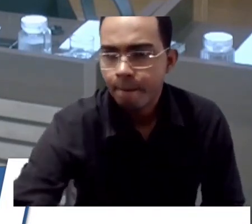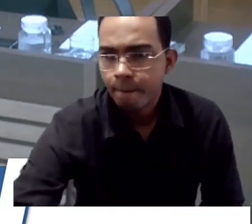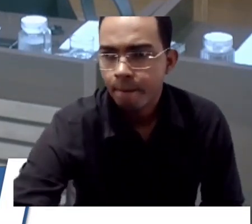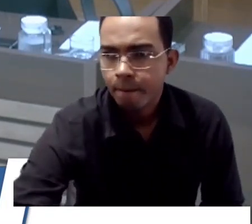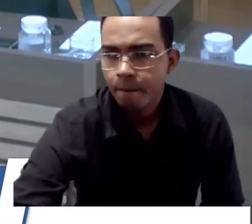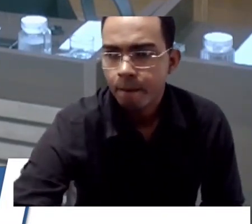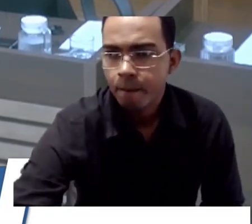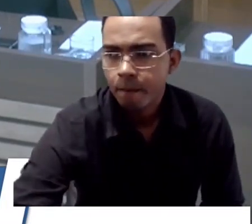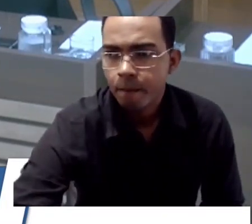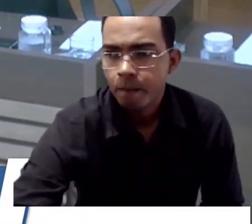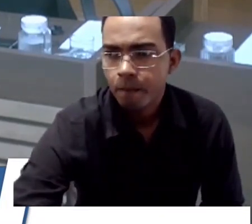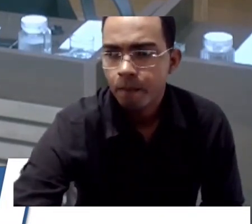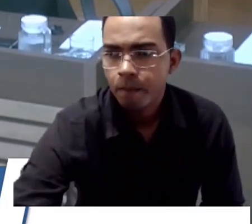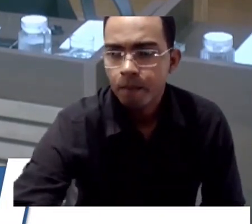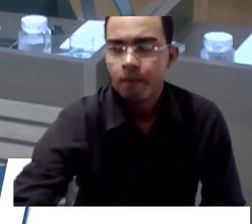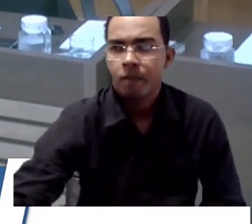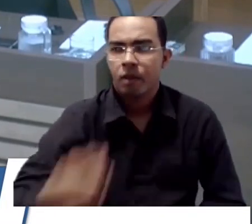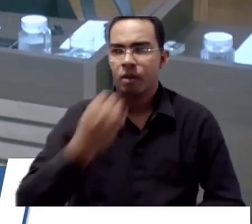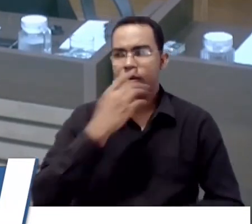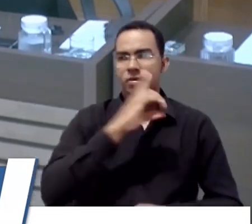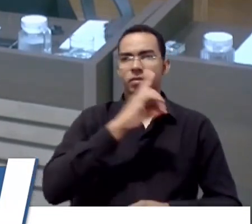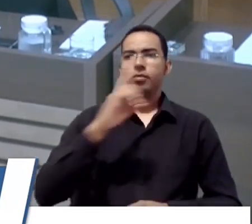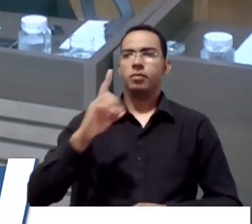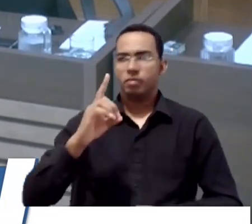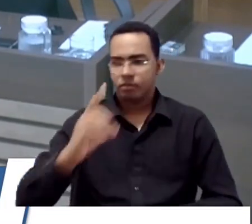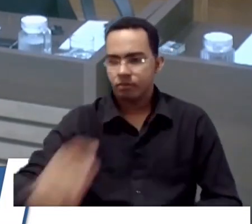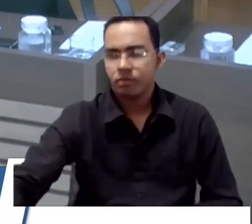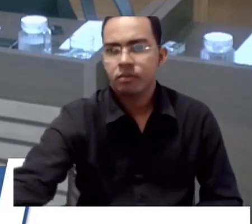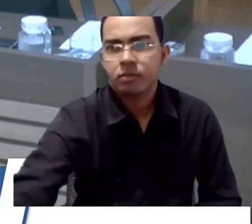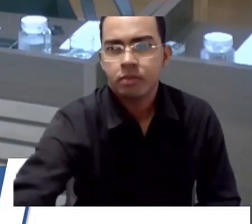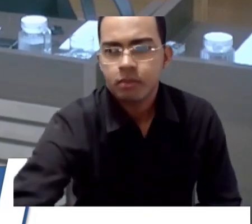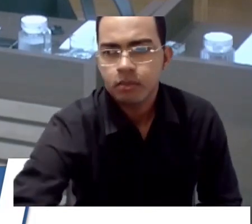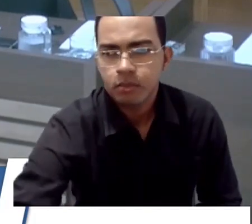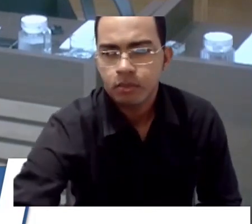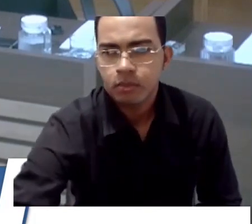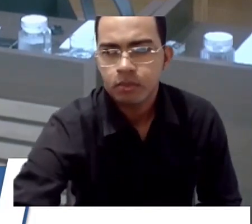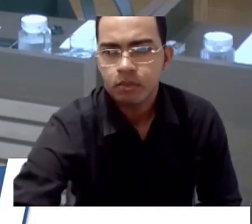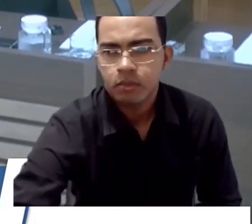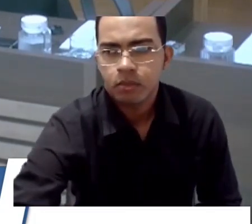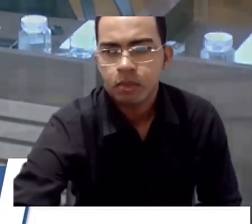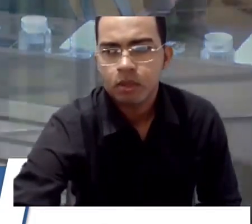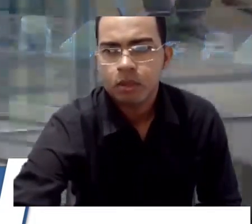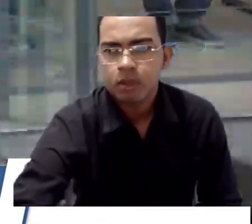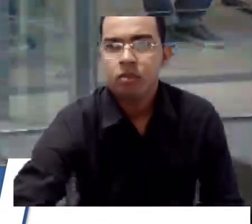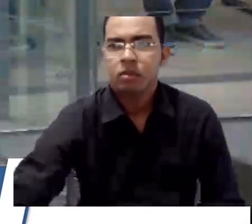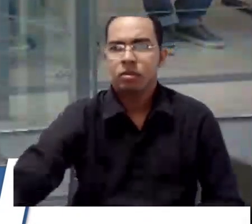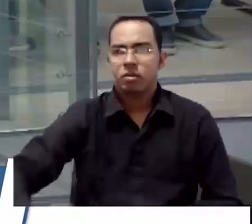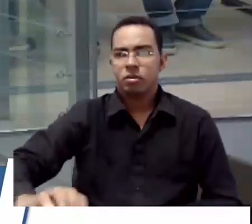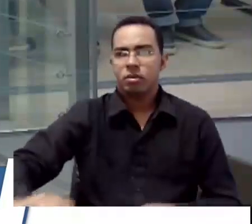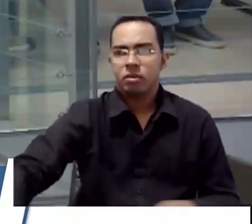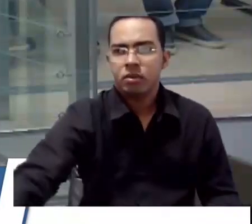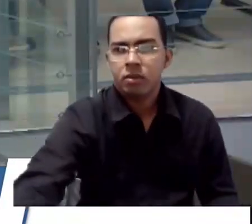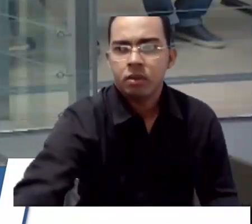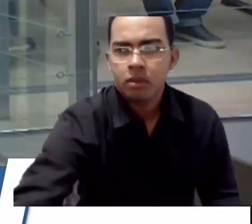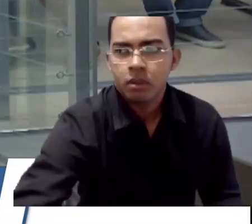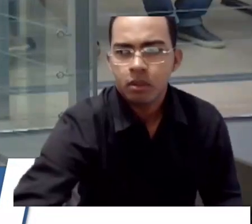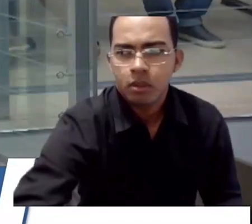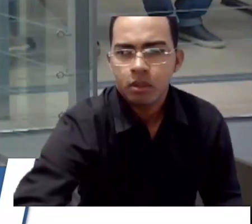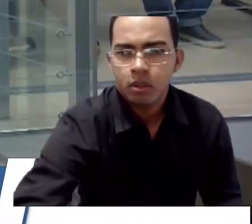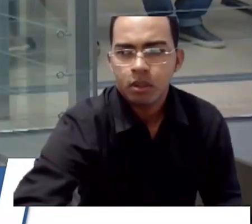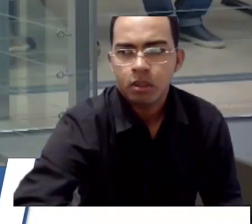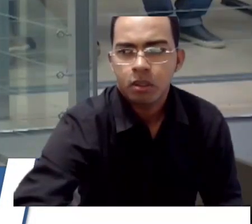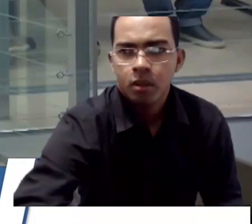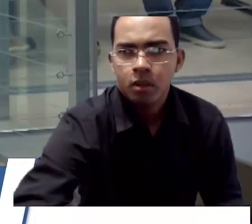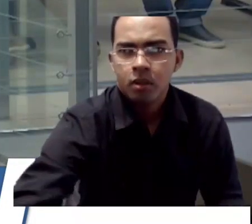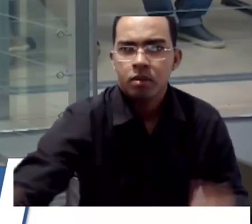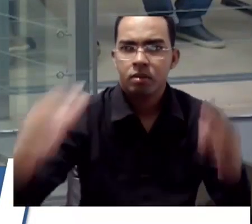Bom dia a todos, né? Agradeço a gentileza, parabenizo a Câmara Municipal de Franca por